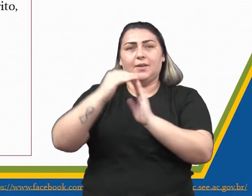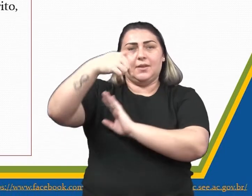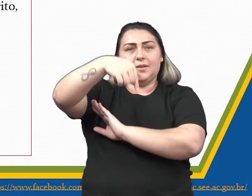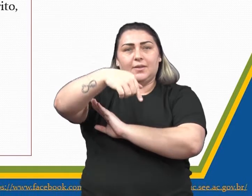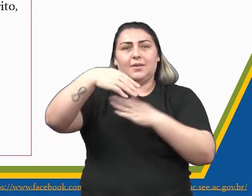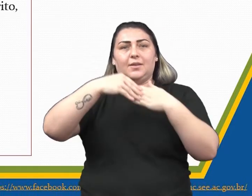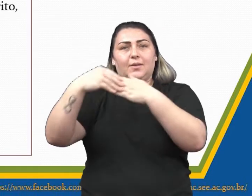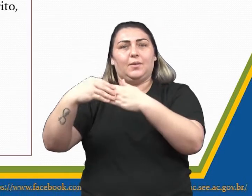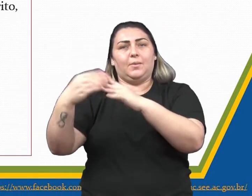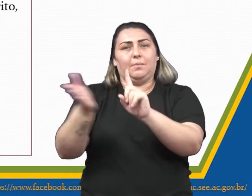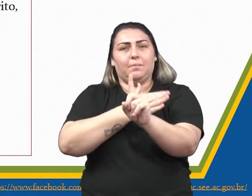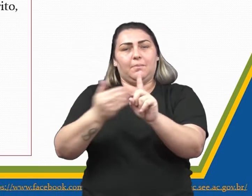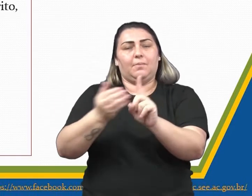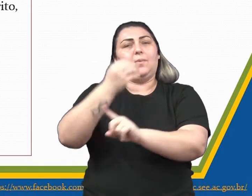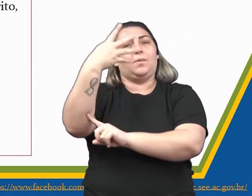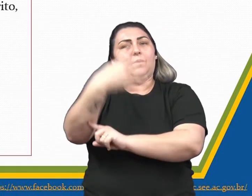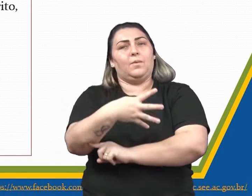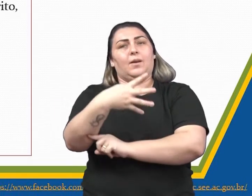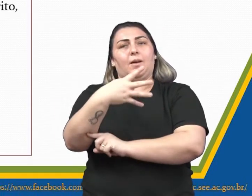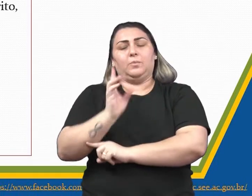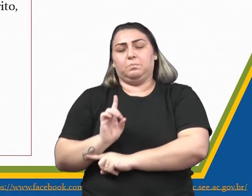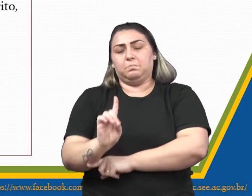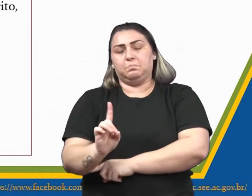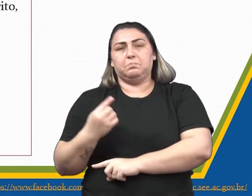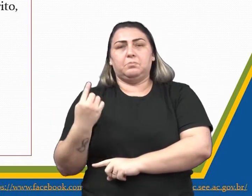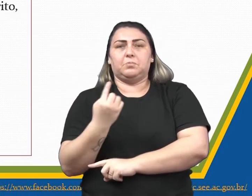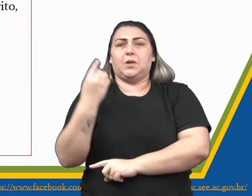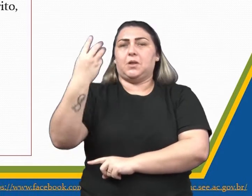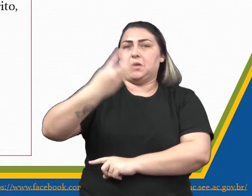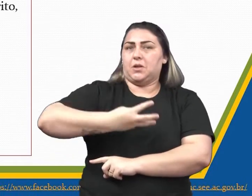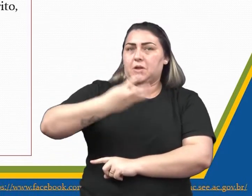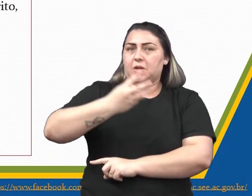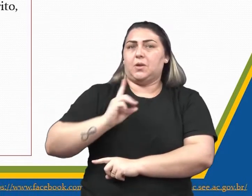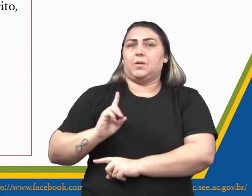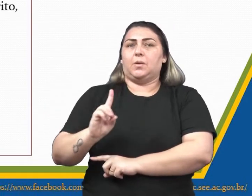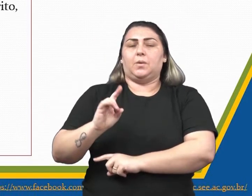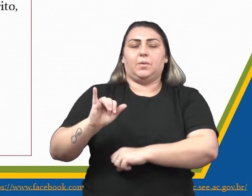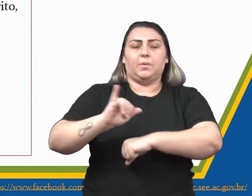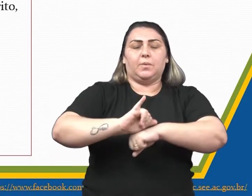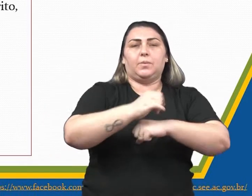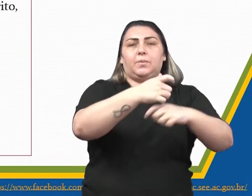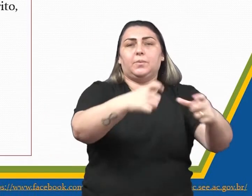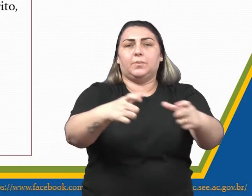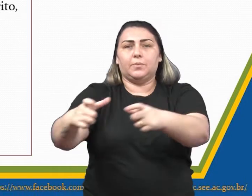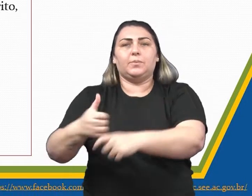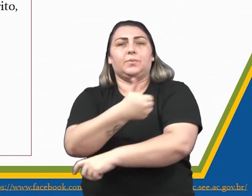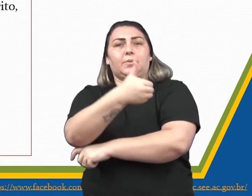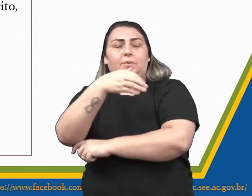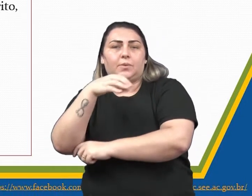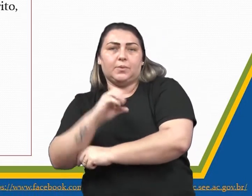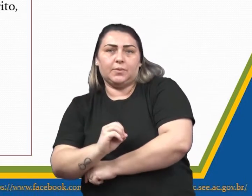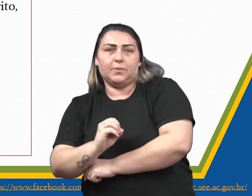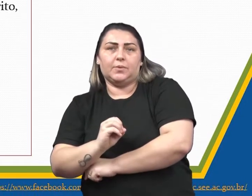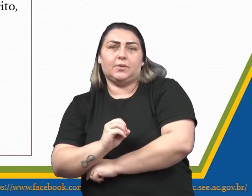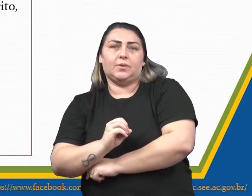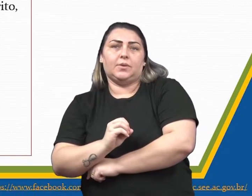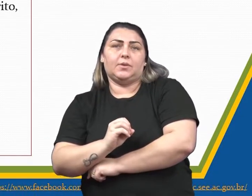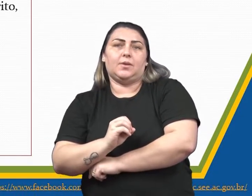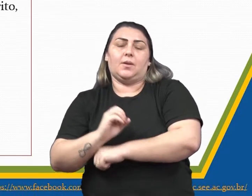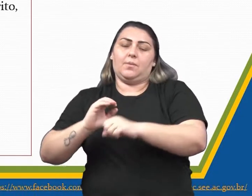levando porrada, 4 andando sozinho, 3 andando de cidade, 10 tocando do